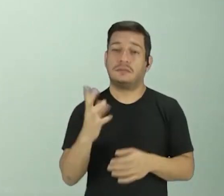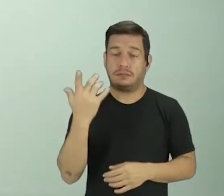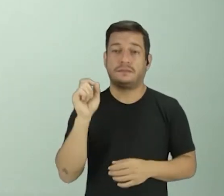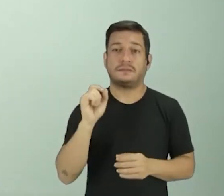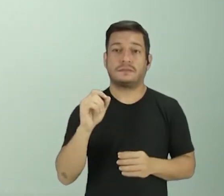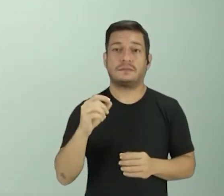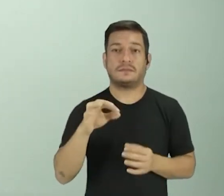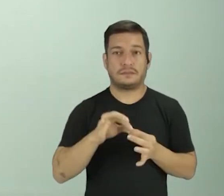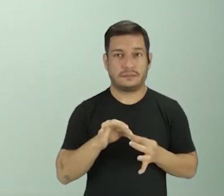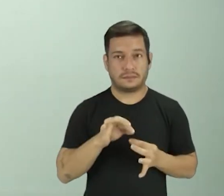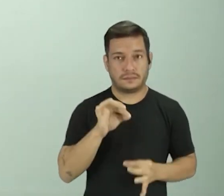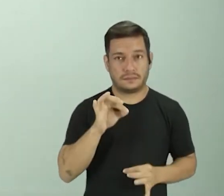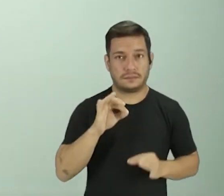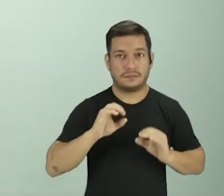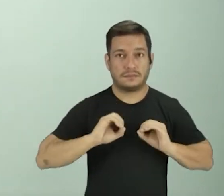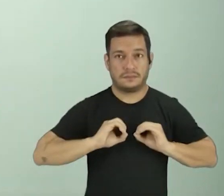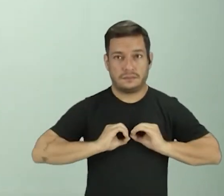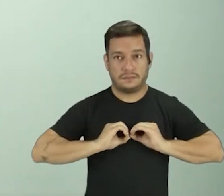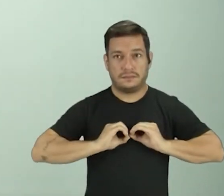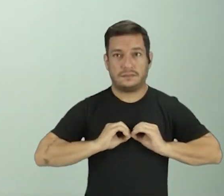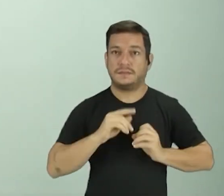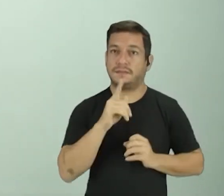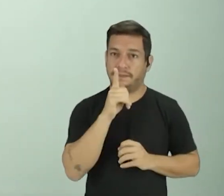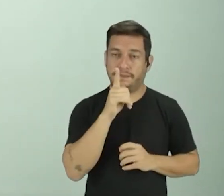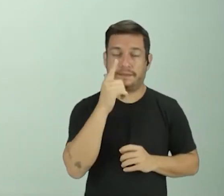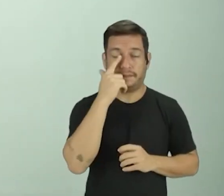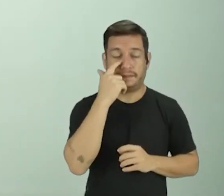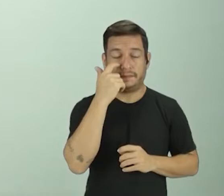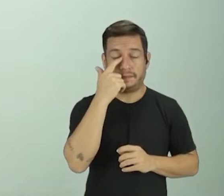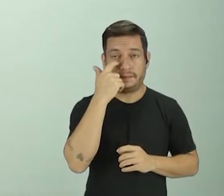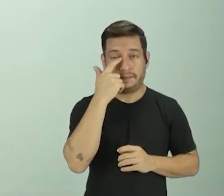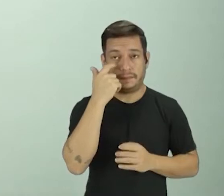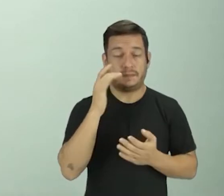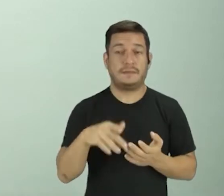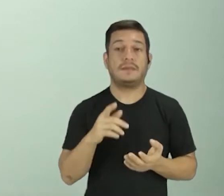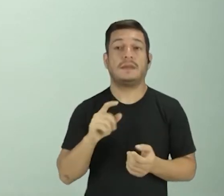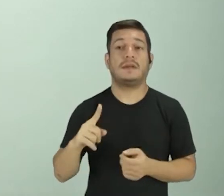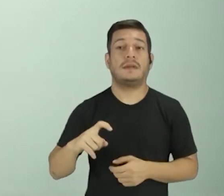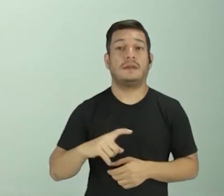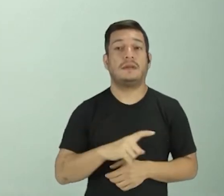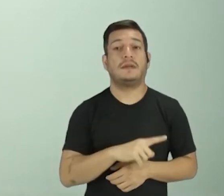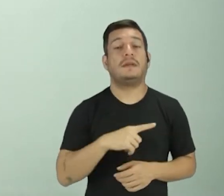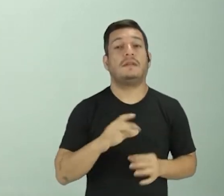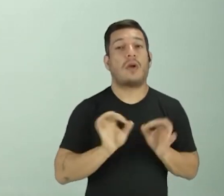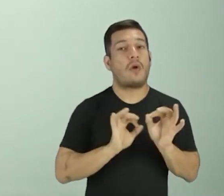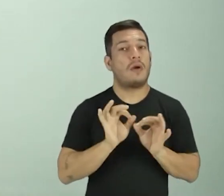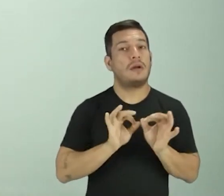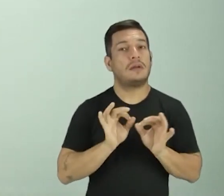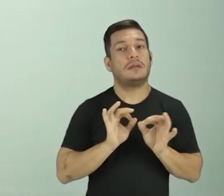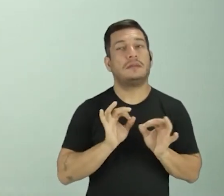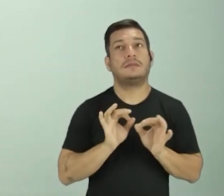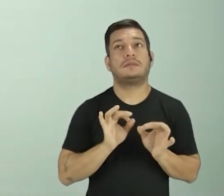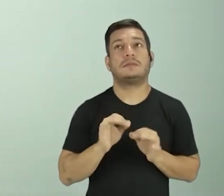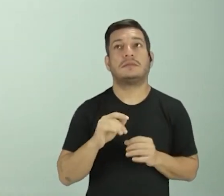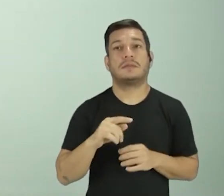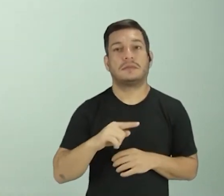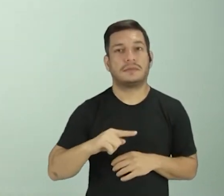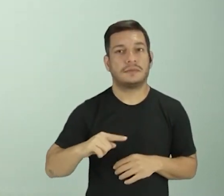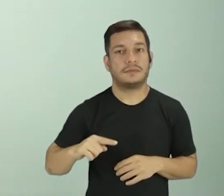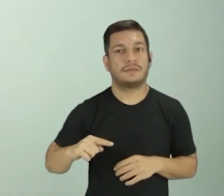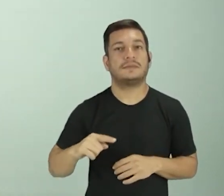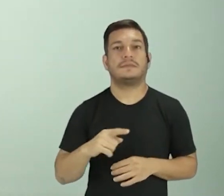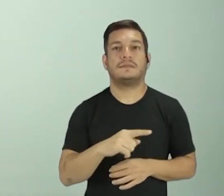lá nos tubos seminíferos, tá? O espermatozoide em si, ele vai ficar todo formadinho, com seu rabinho,